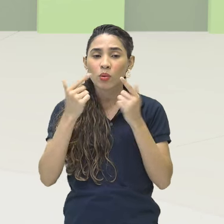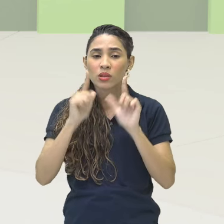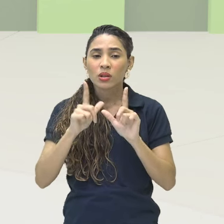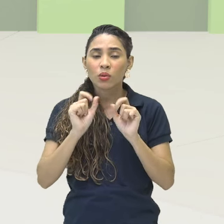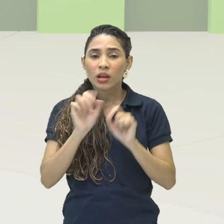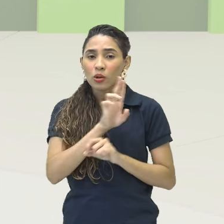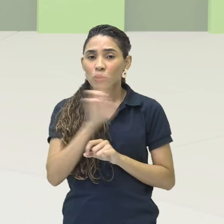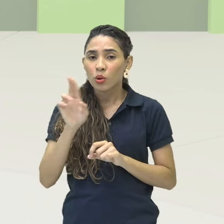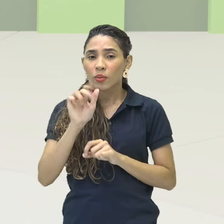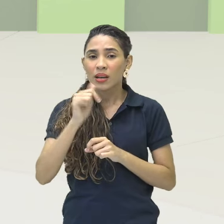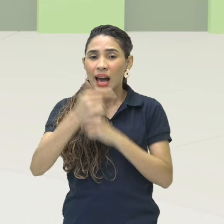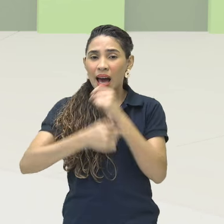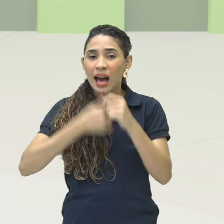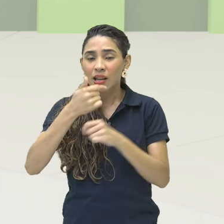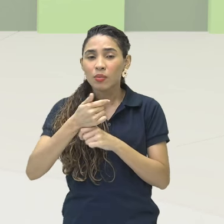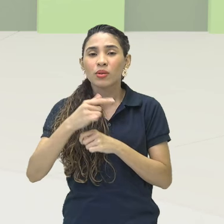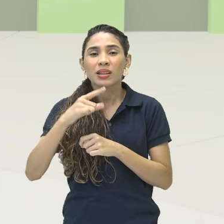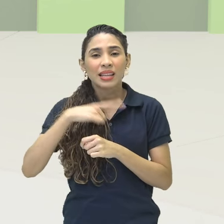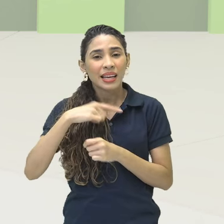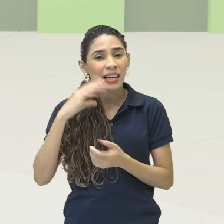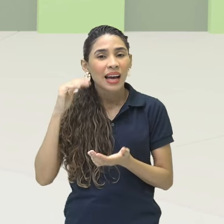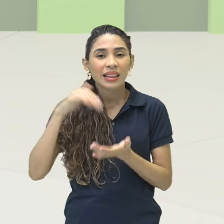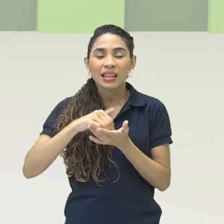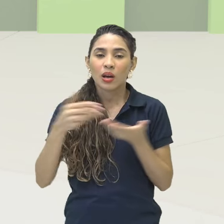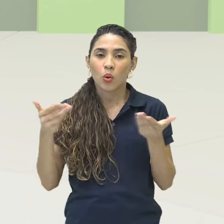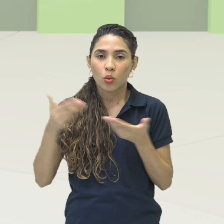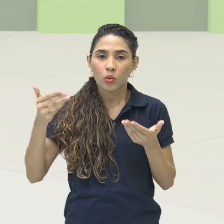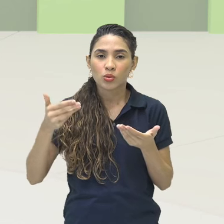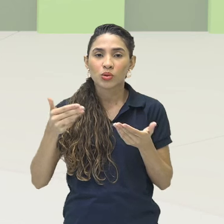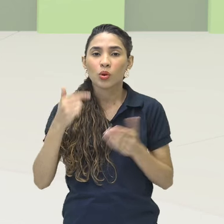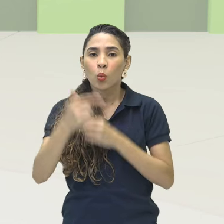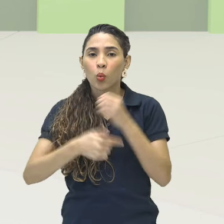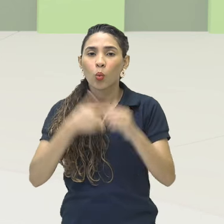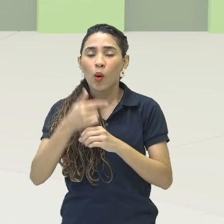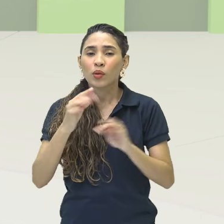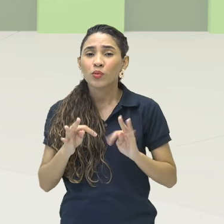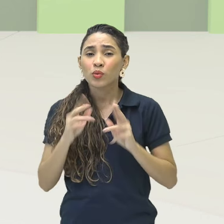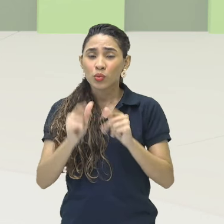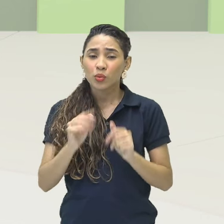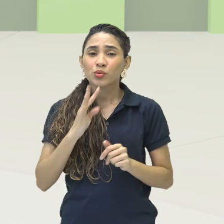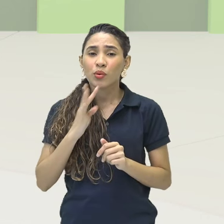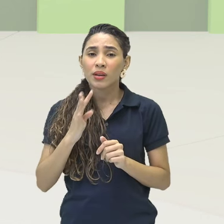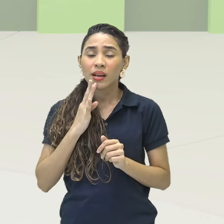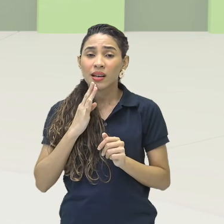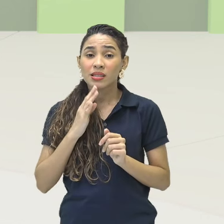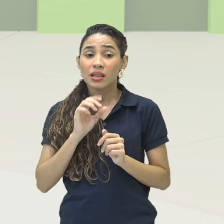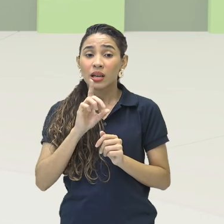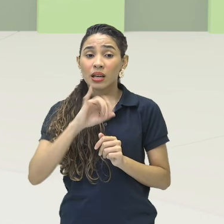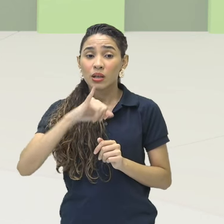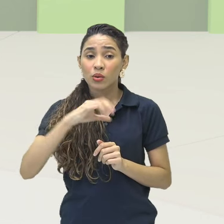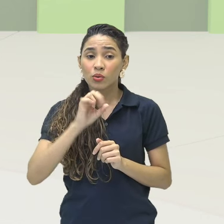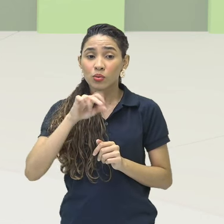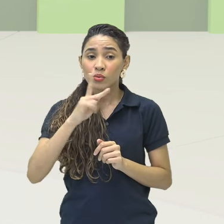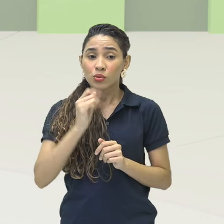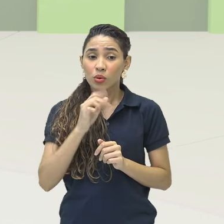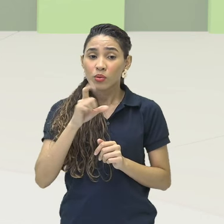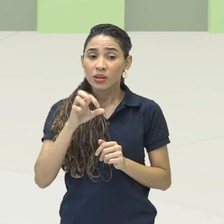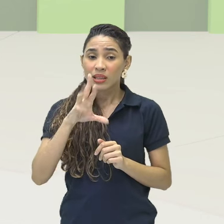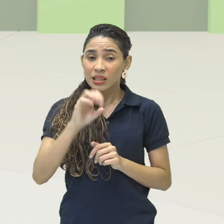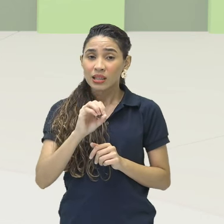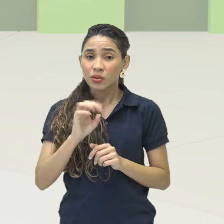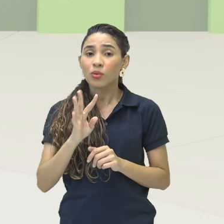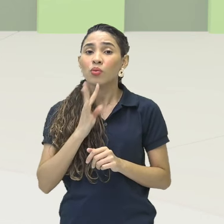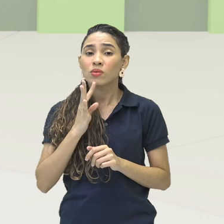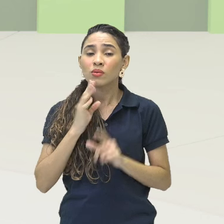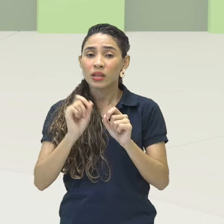o nome de átomo, que existe até hoje, né? O átomo, todo mundo conhece. E aí o John Dalton, ele disse que a matéria era formada por